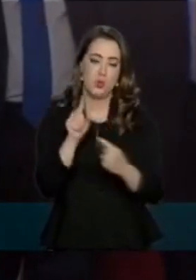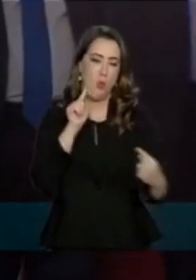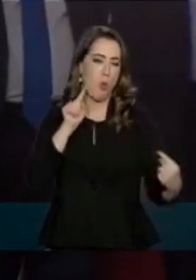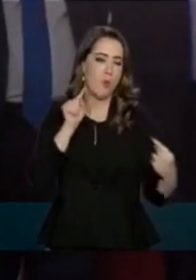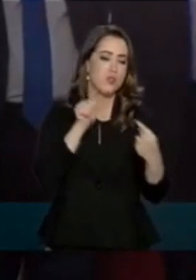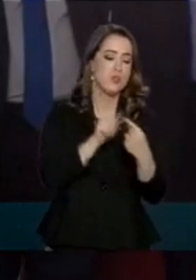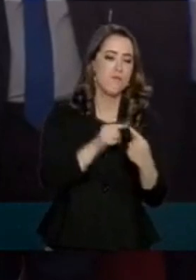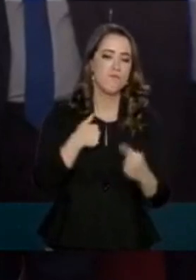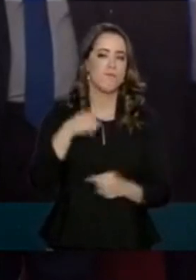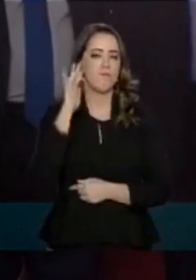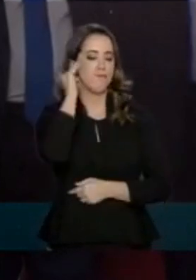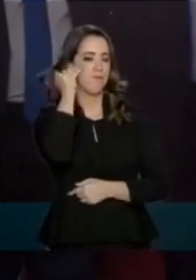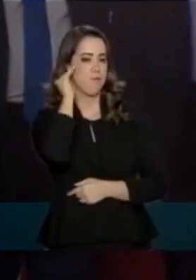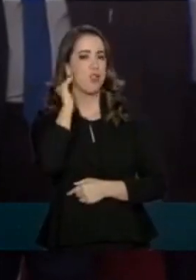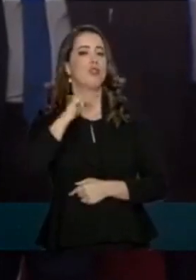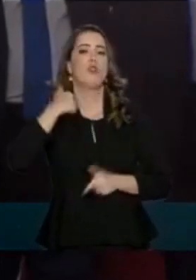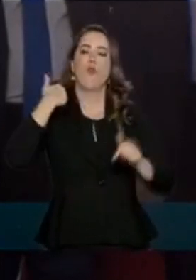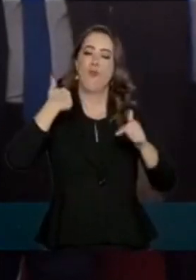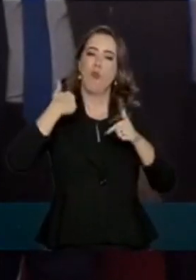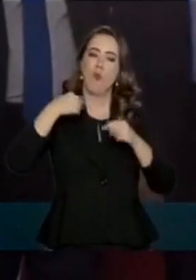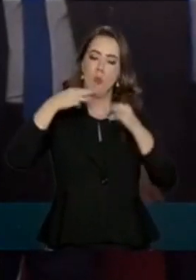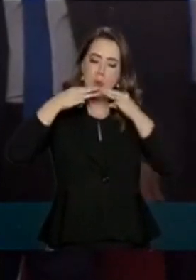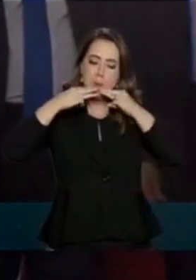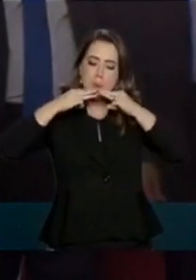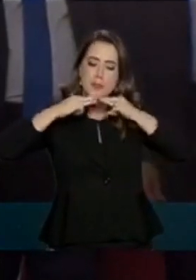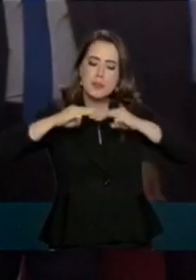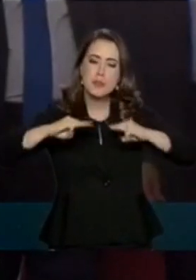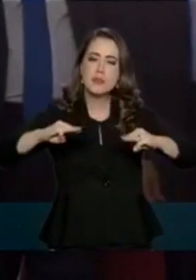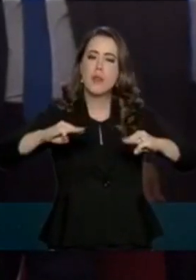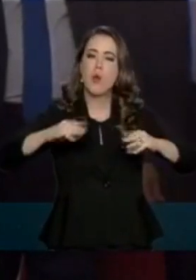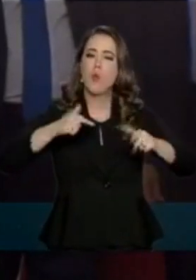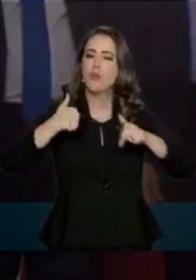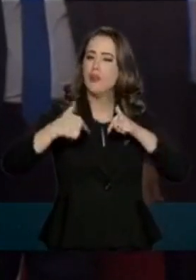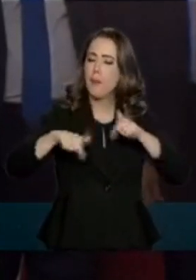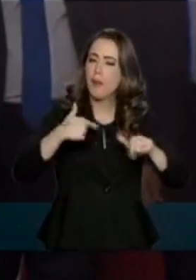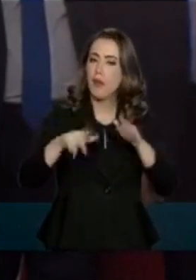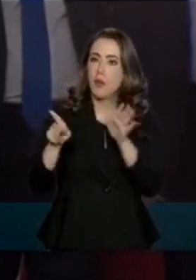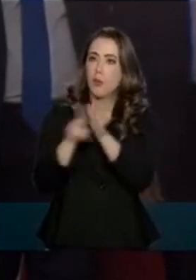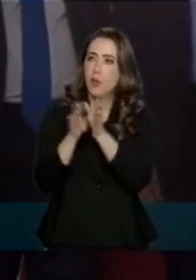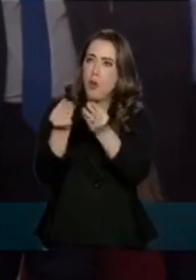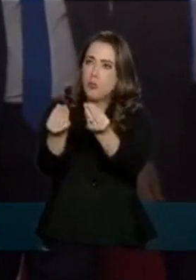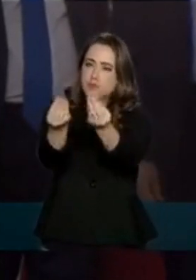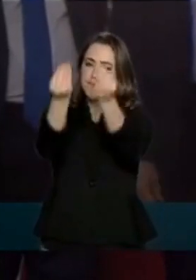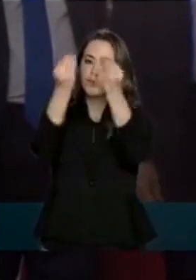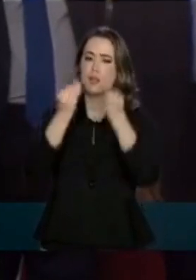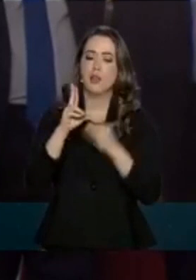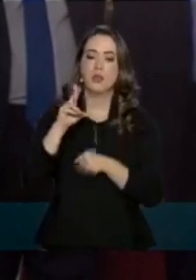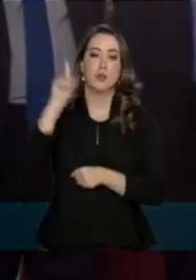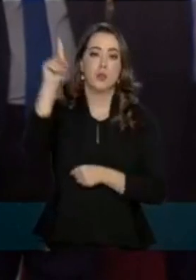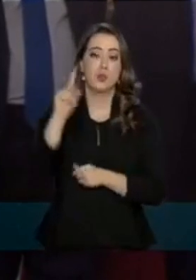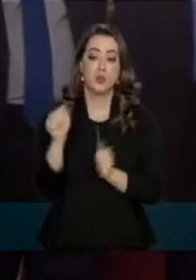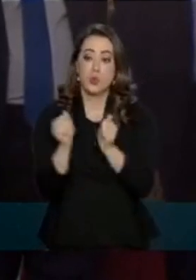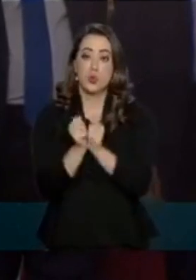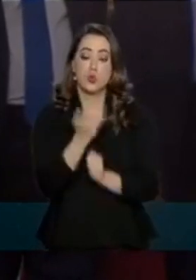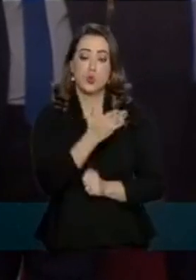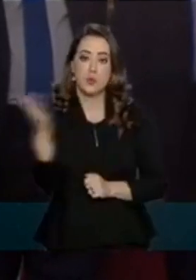entendo como uma missão de Deus, que ao lado de vocês, de pessoas de